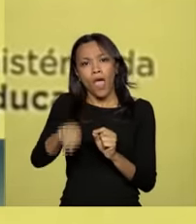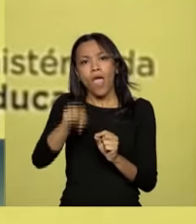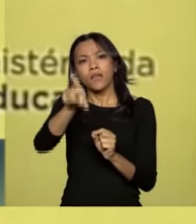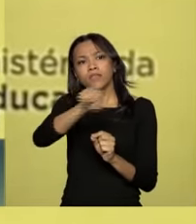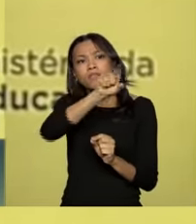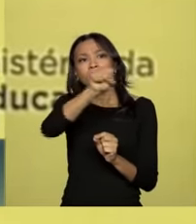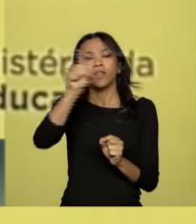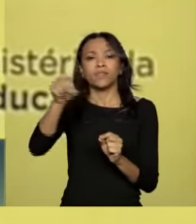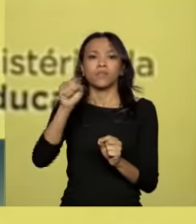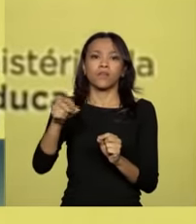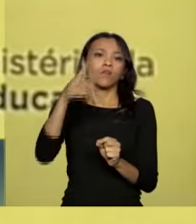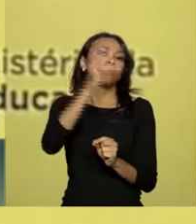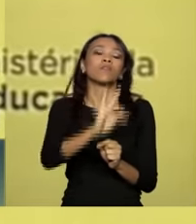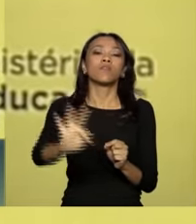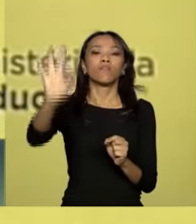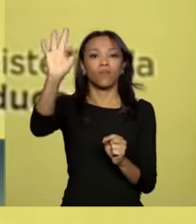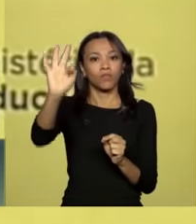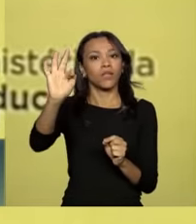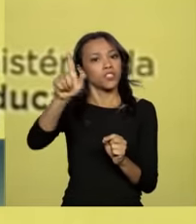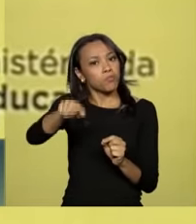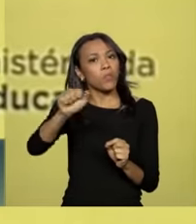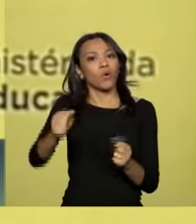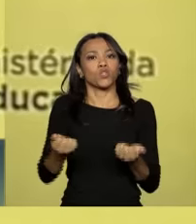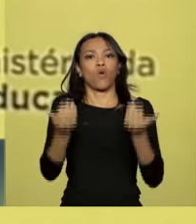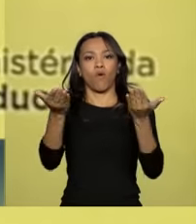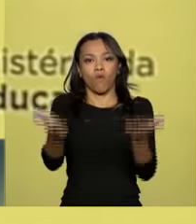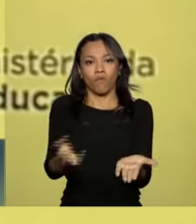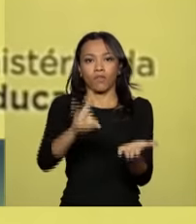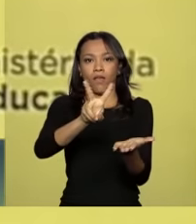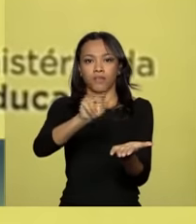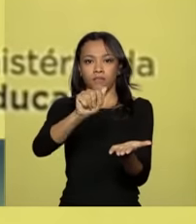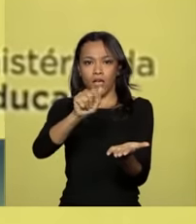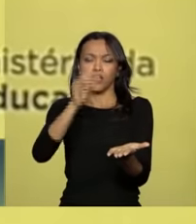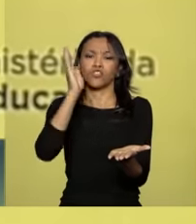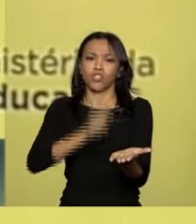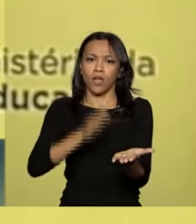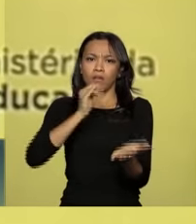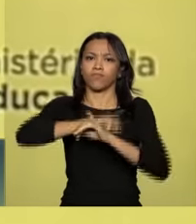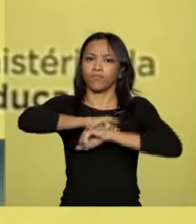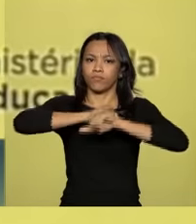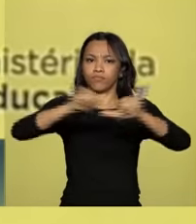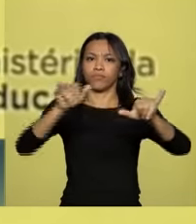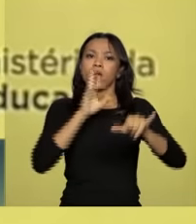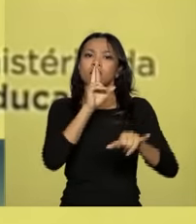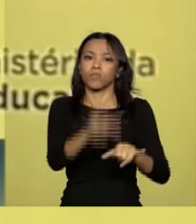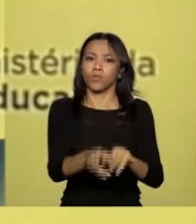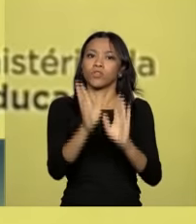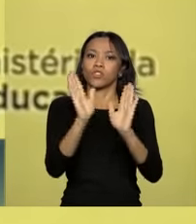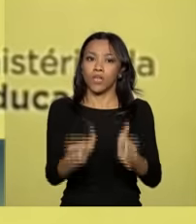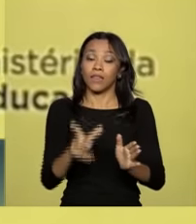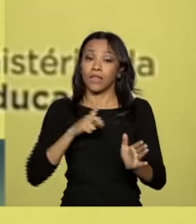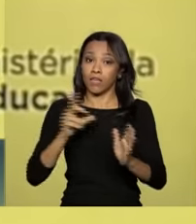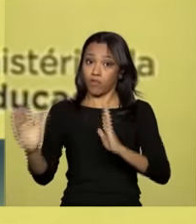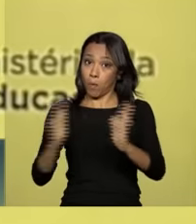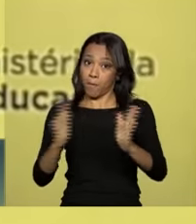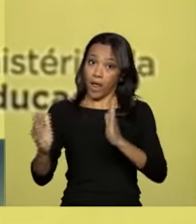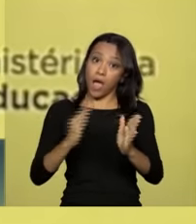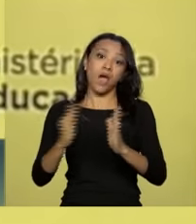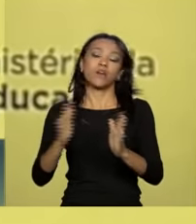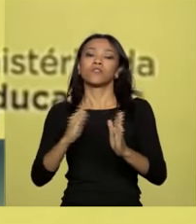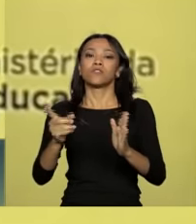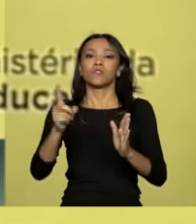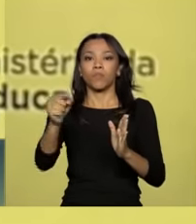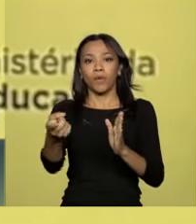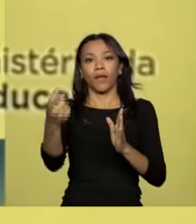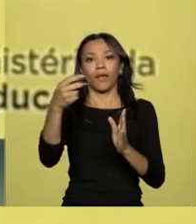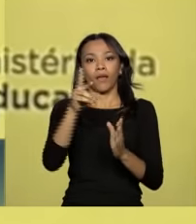instituição de ensino que vai poder ofertar esse curso. Nós já divulgamos o resultado, houve um prazo para recurso, estamos